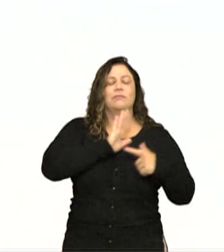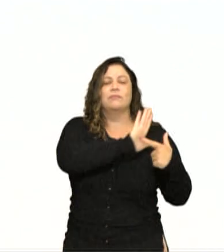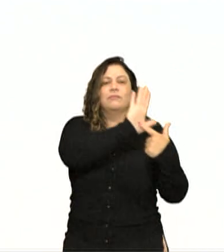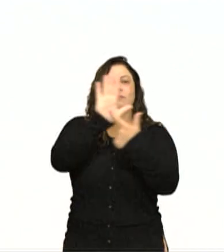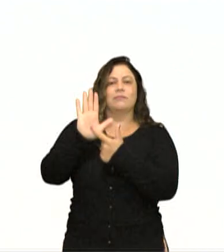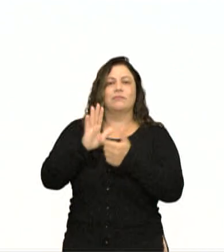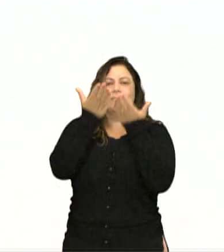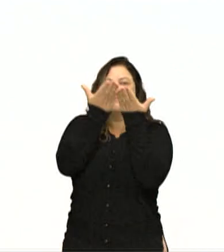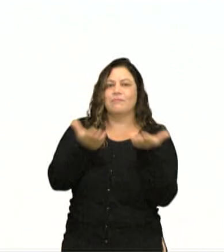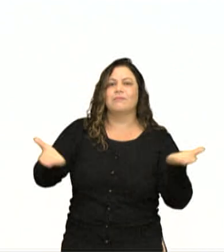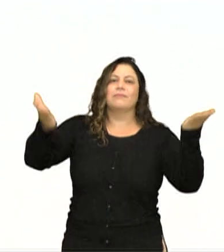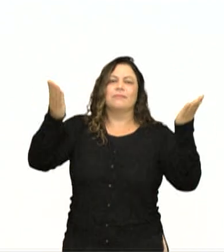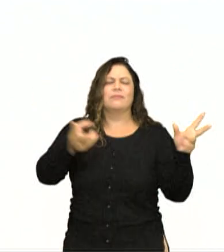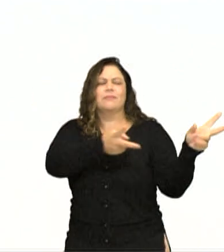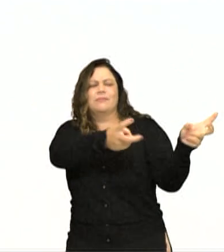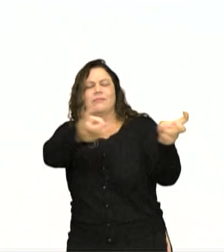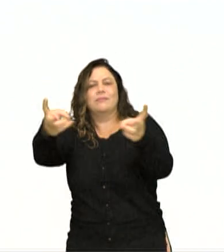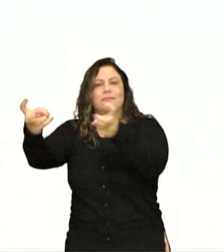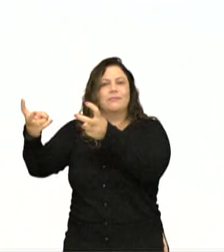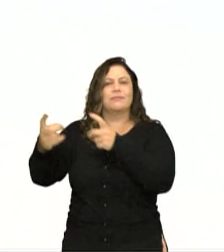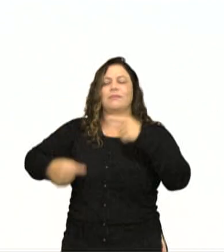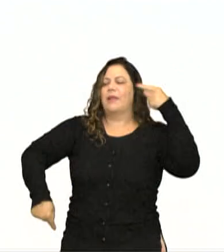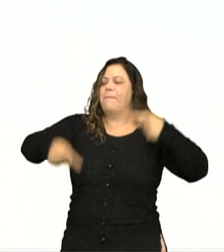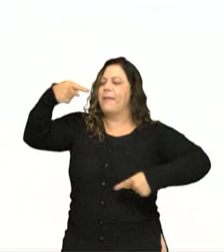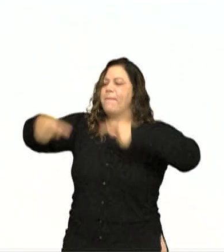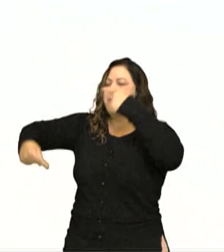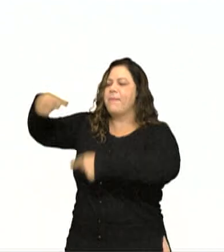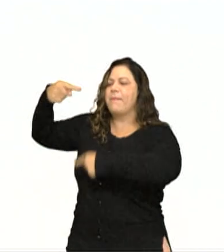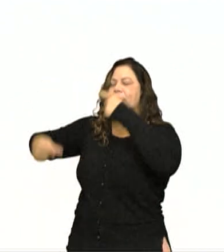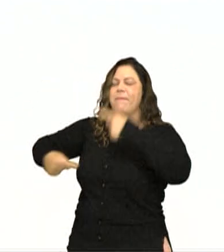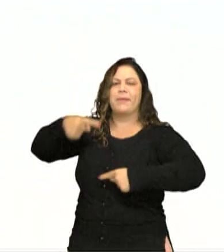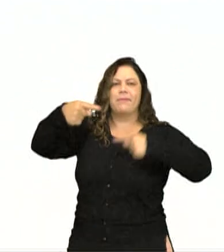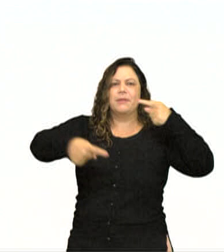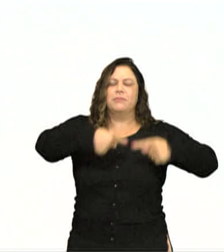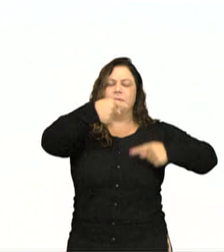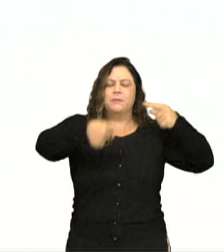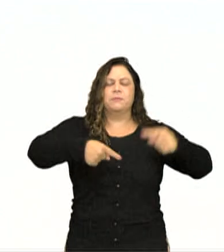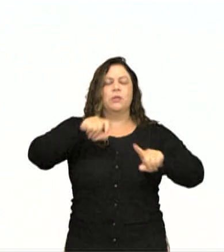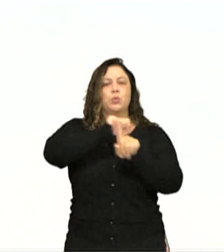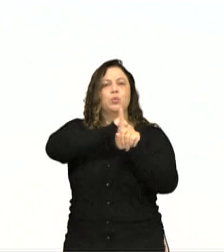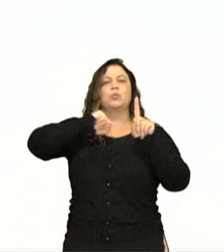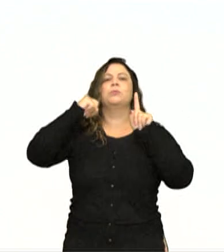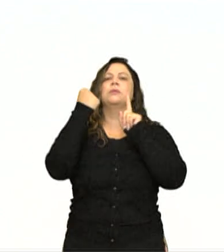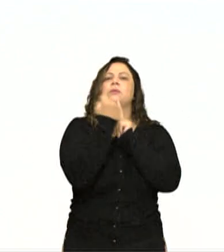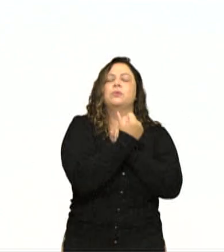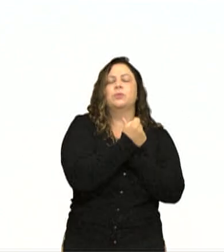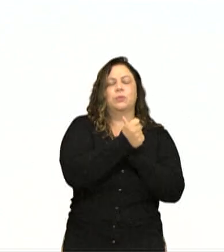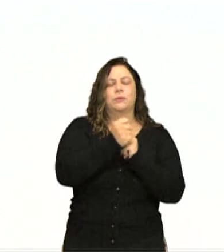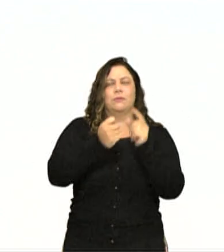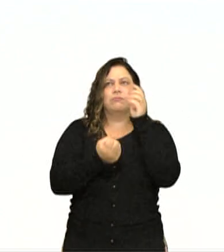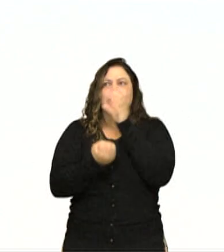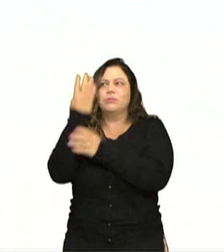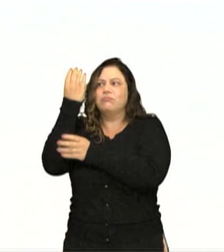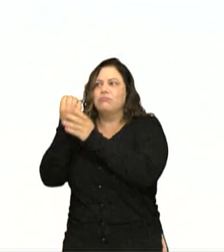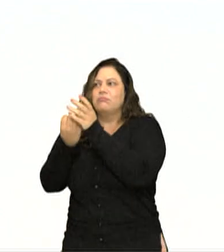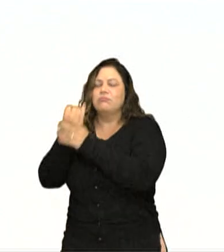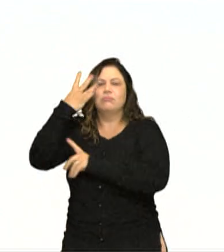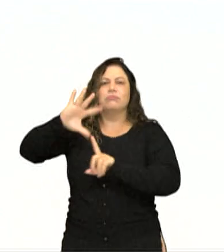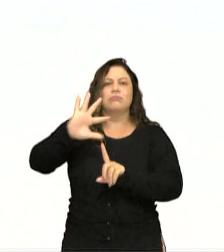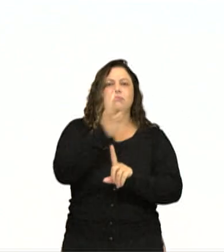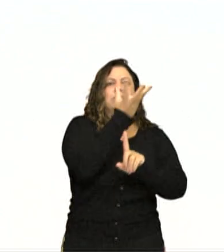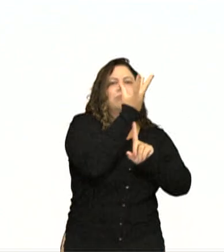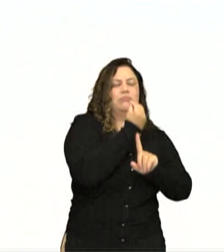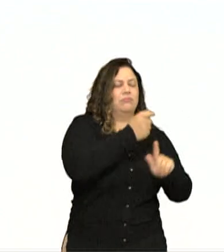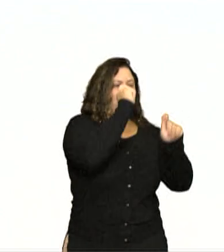Então, era observando ali que eles iam discutir, falar sobre a sua sociedade e iam criar muita arte, Tanto na